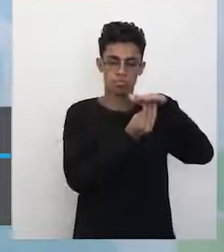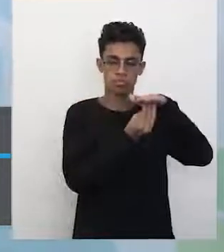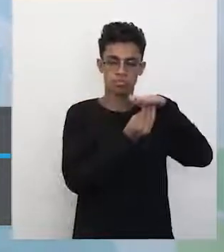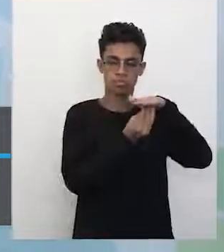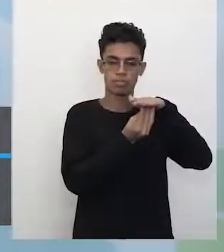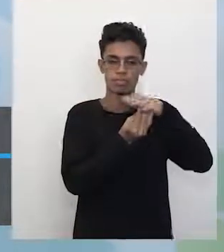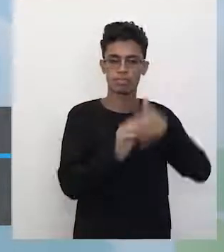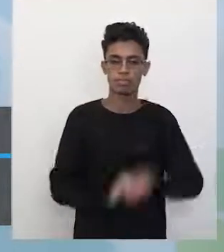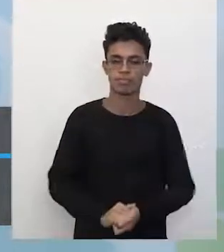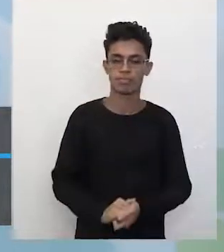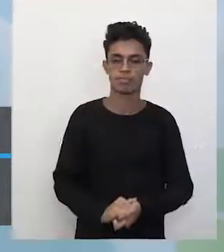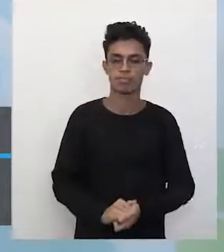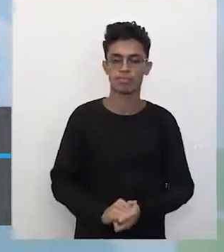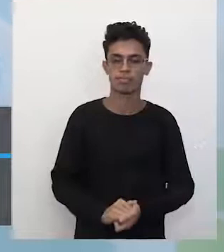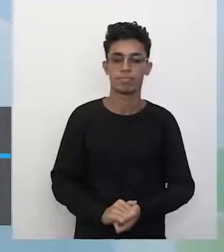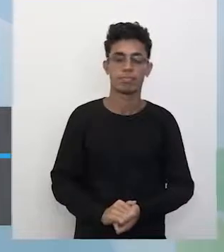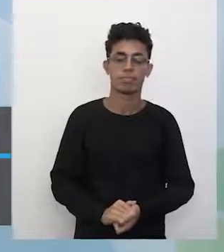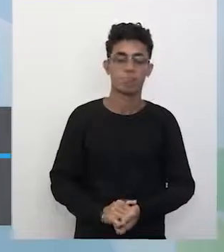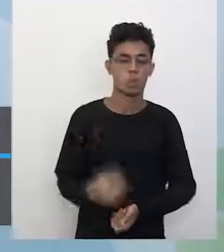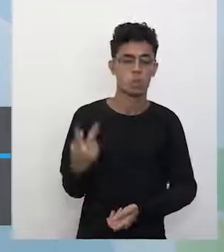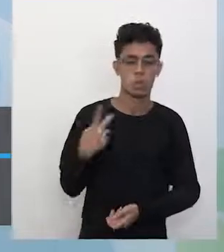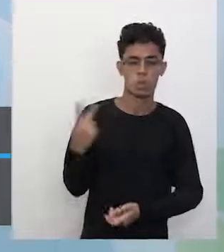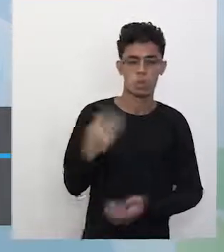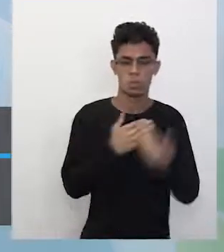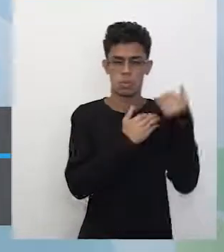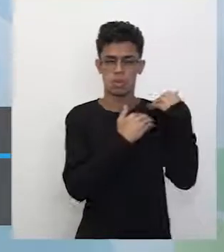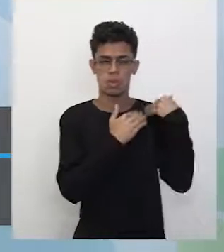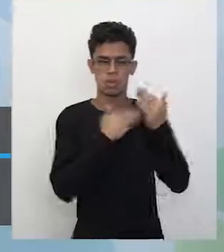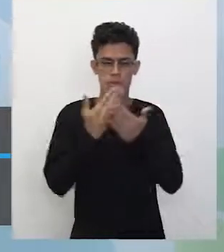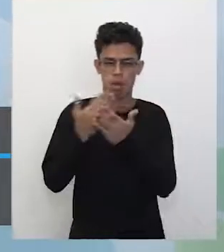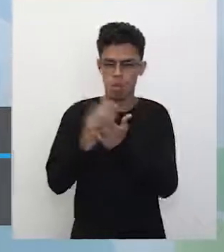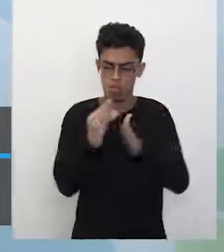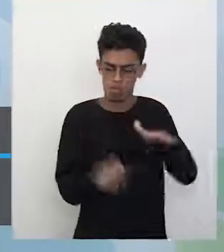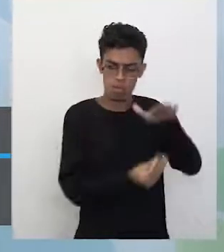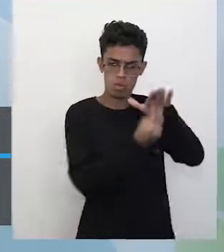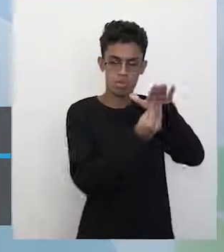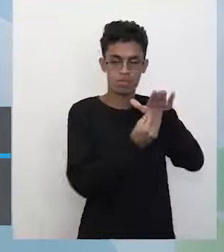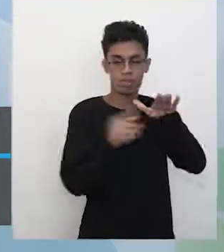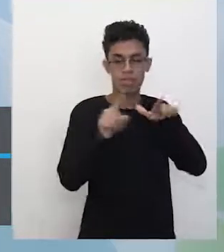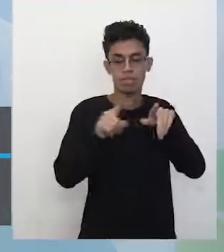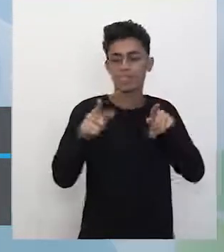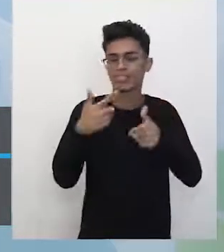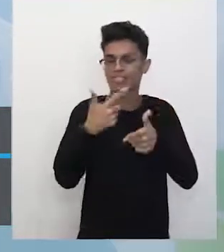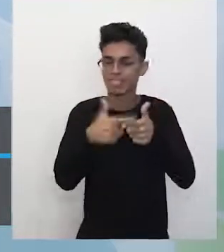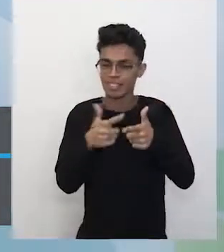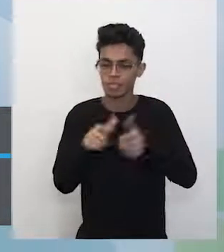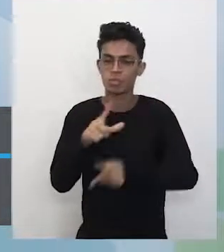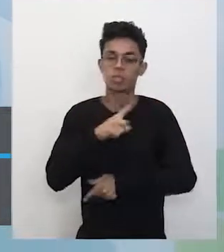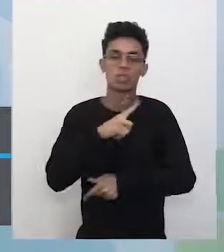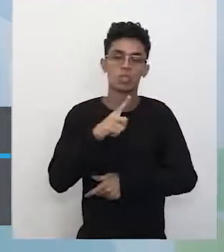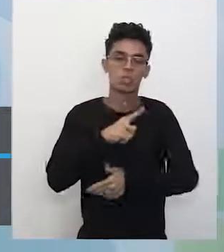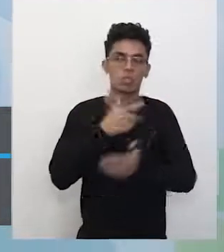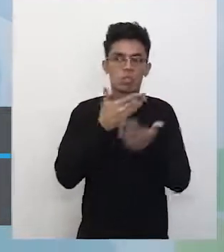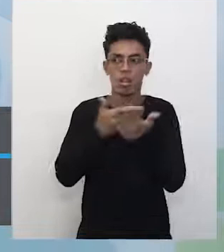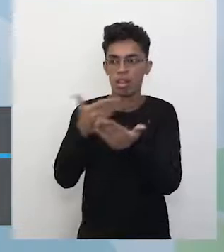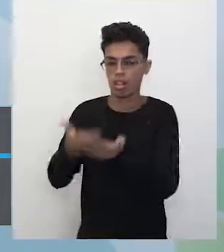gente, né? Mas não somos nós que subimos as aulas no repositório, né? E aparentemente está tendo um problema com todas as